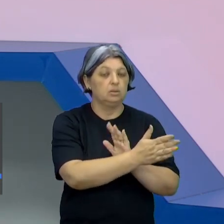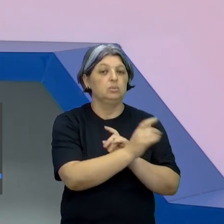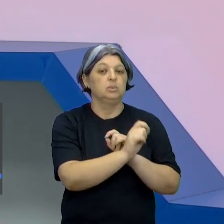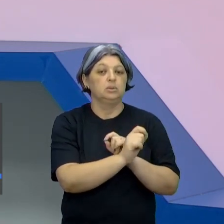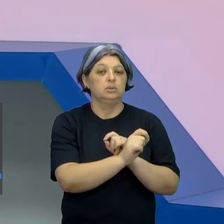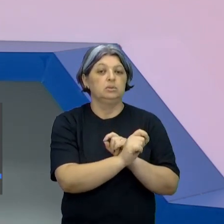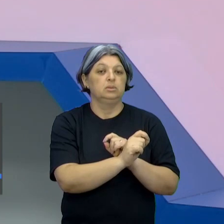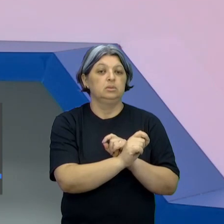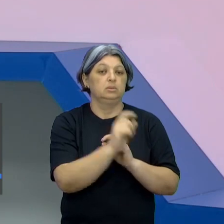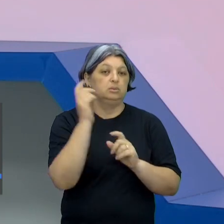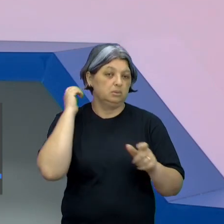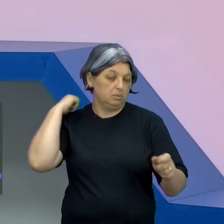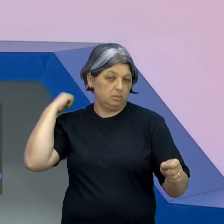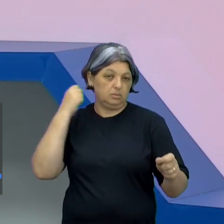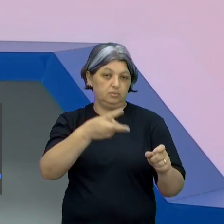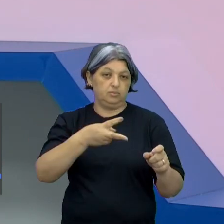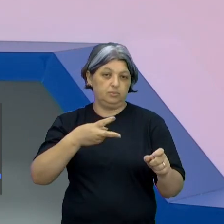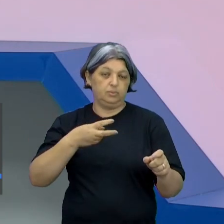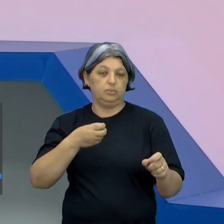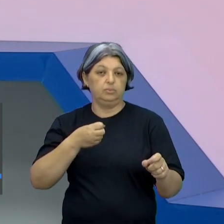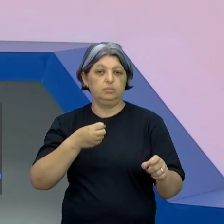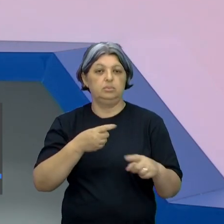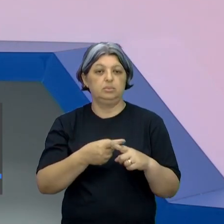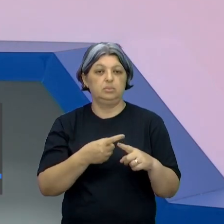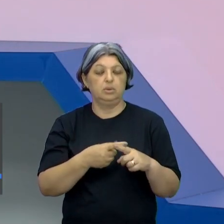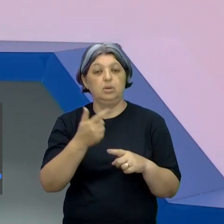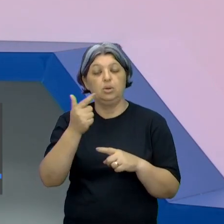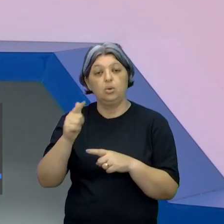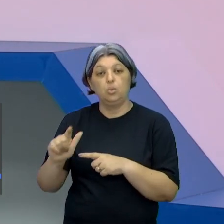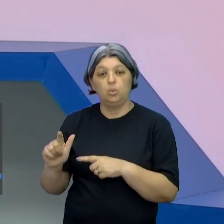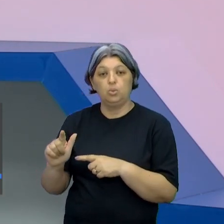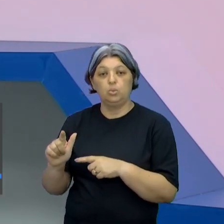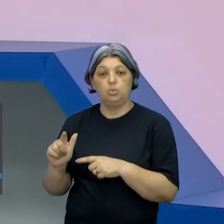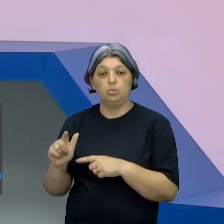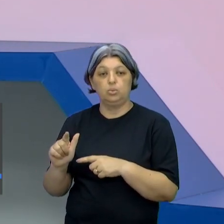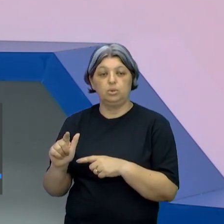para caçar, fazer as coisas deles. E aí veio uma outra,